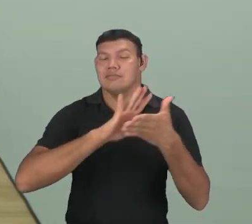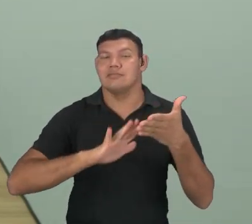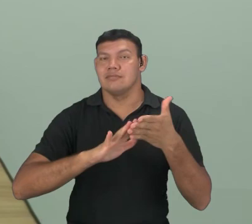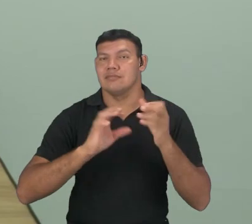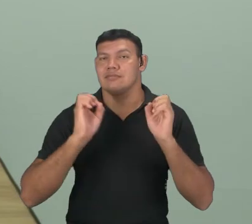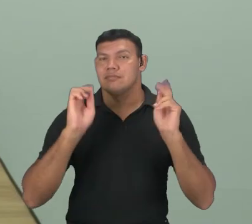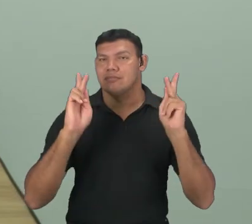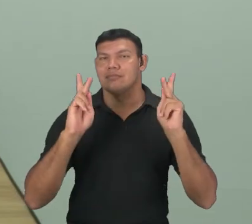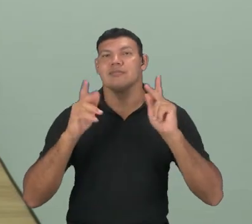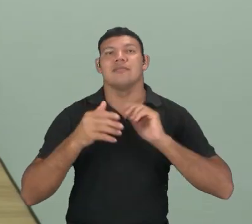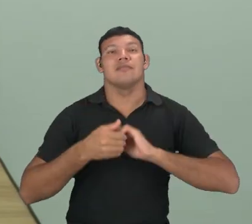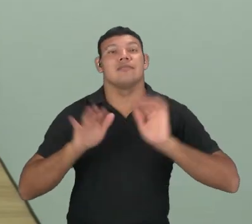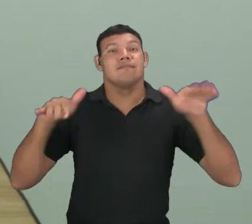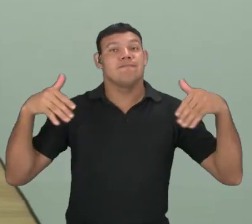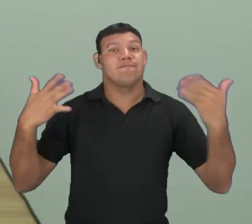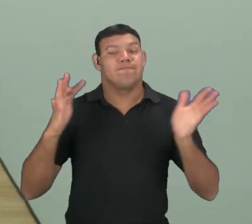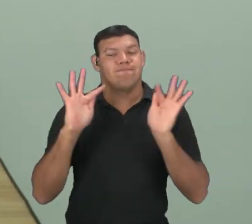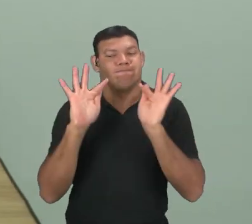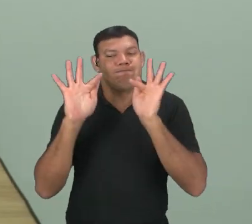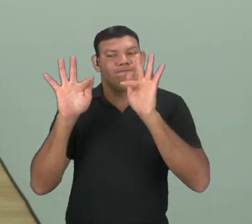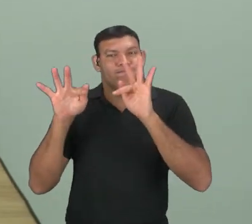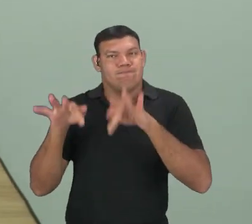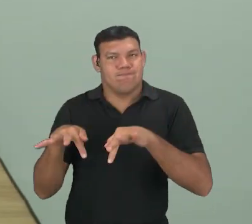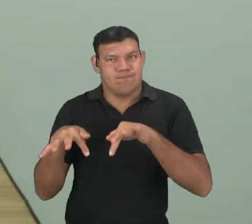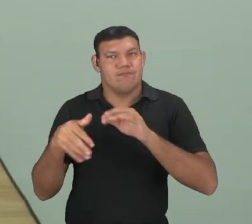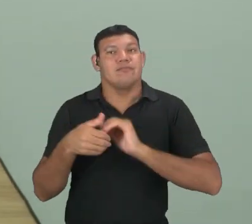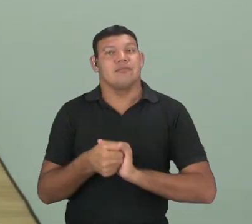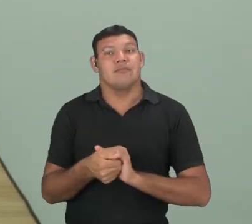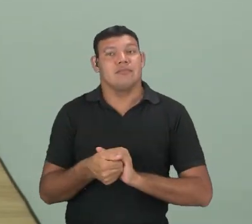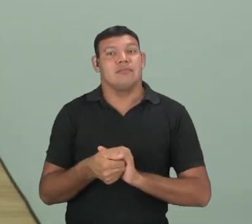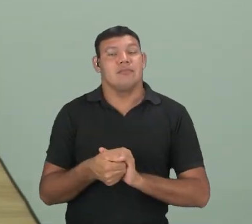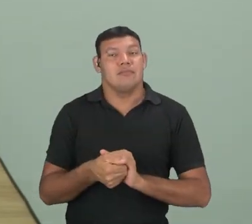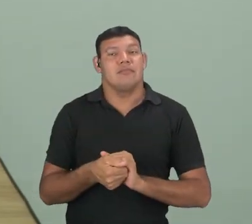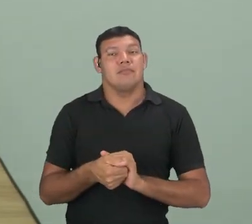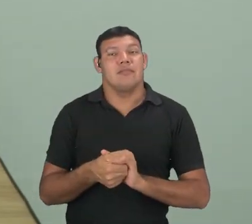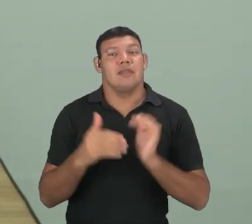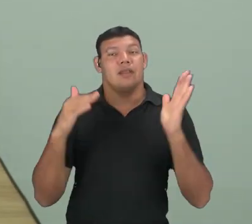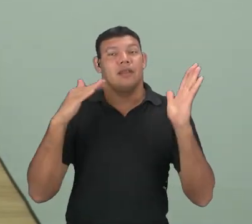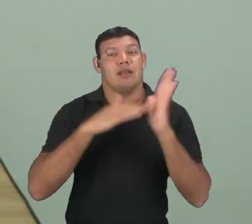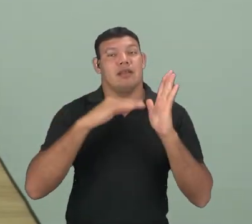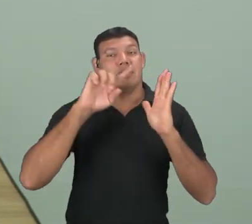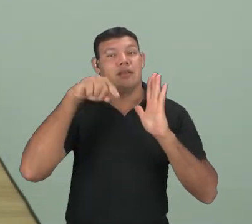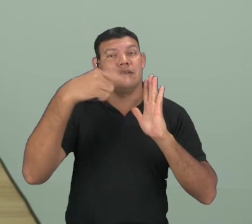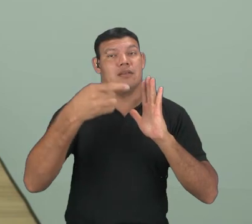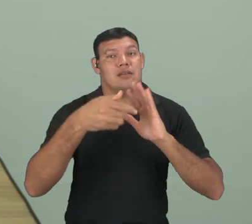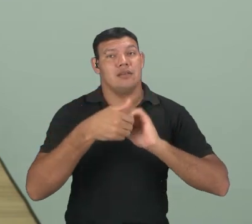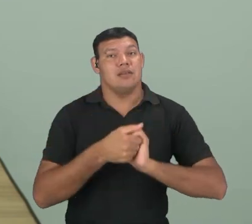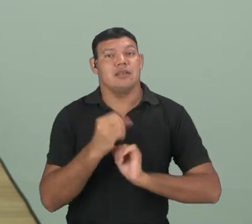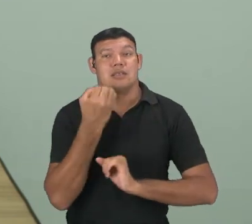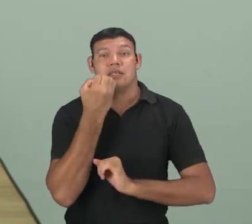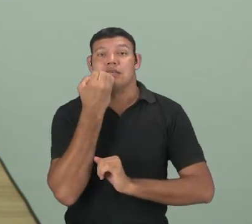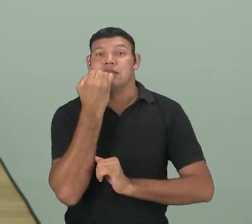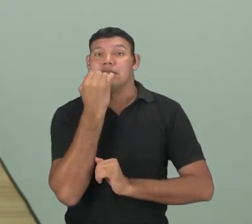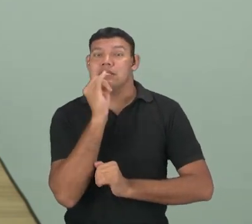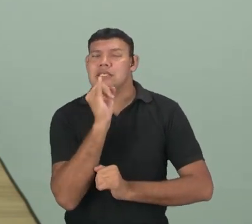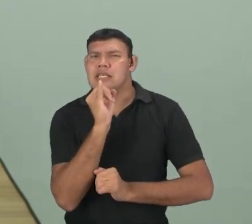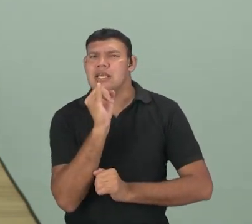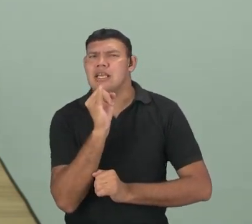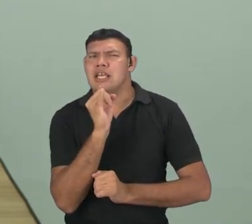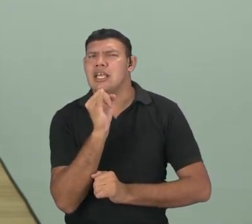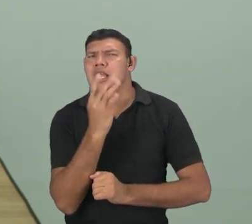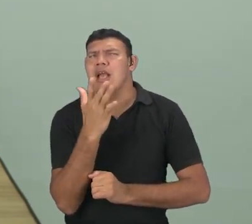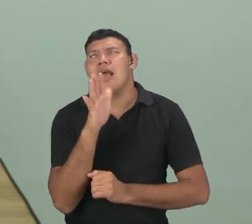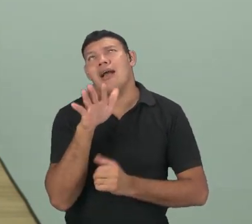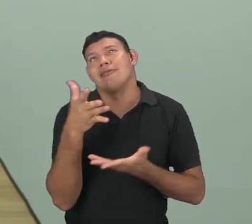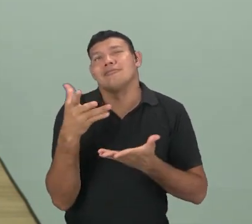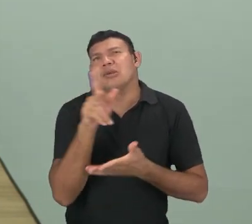construir dentro das nossas atividades, certinho? Então, nós vamos finalizar por aqui e eu te vejo numa próxima aula. E se